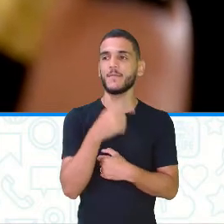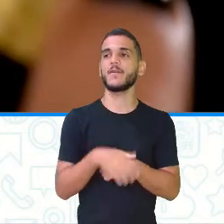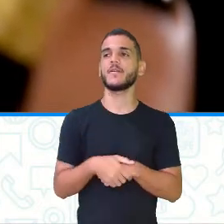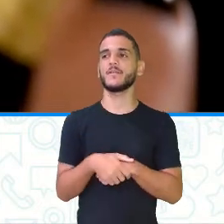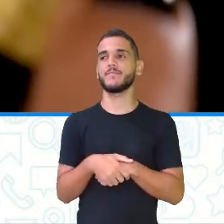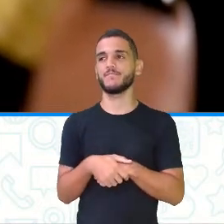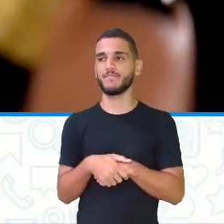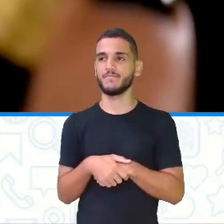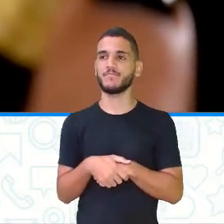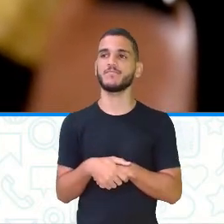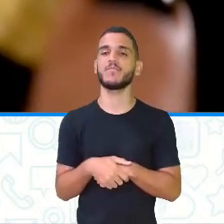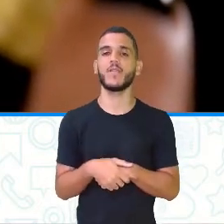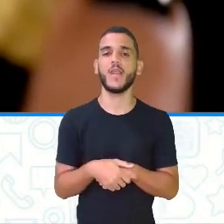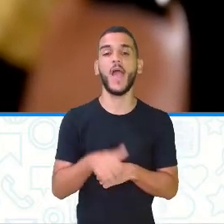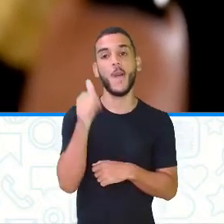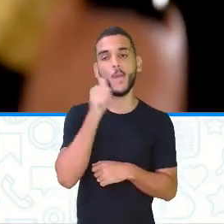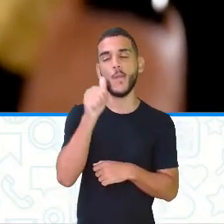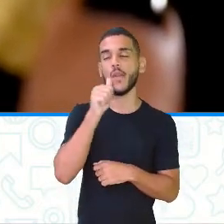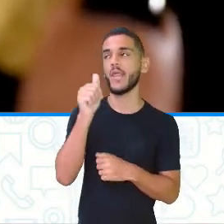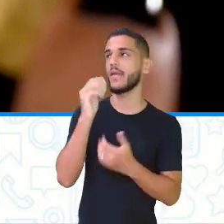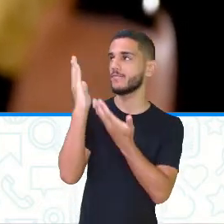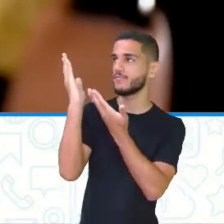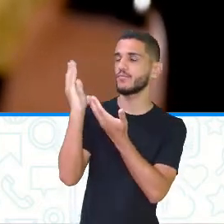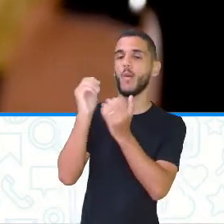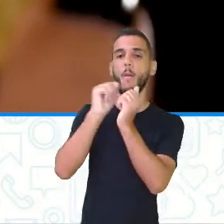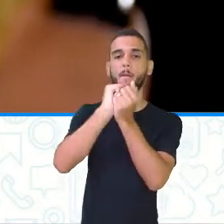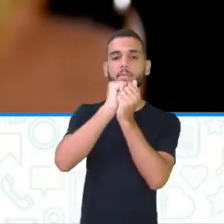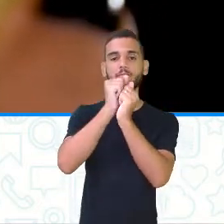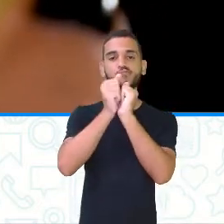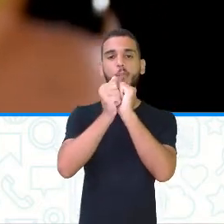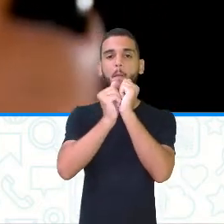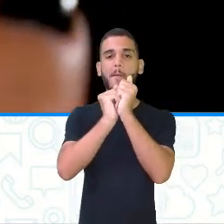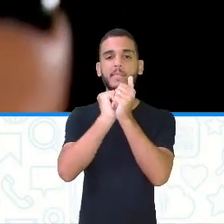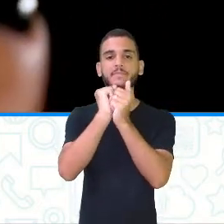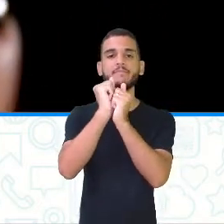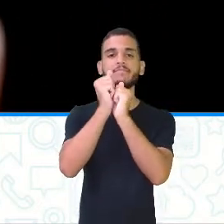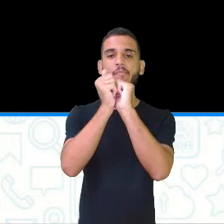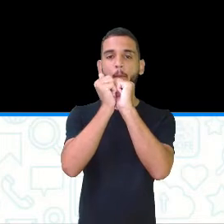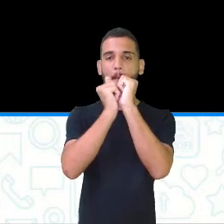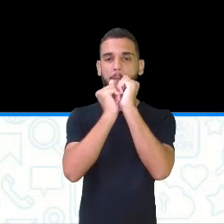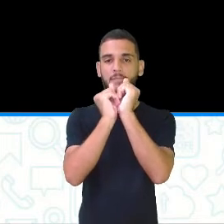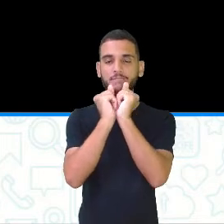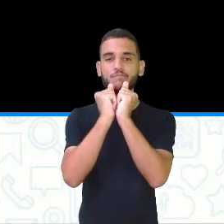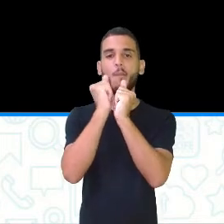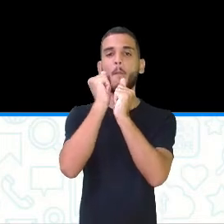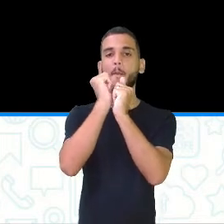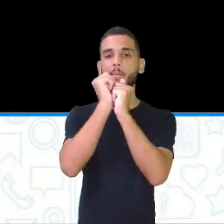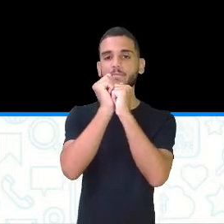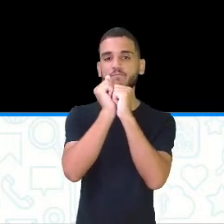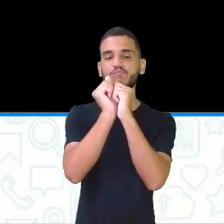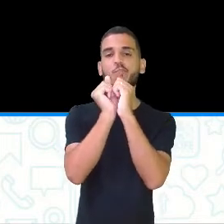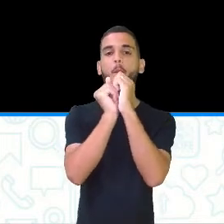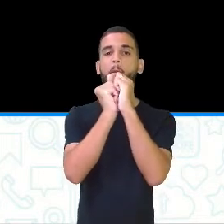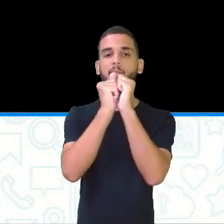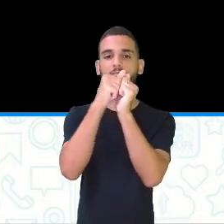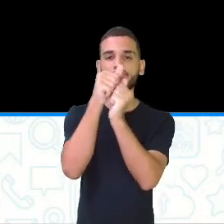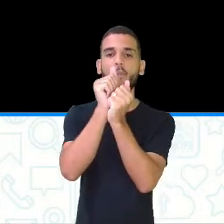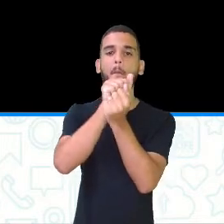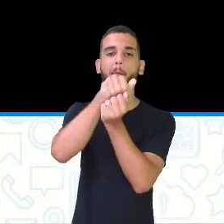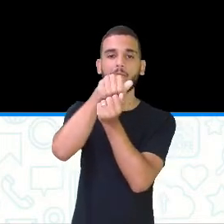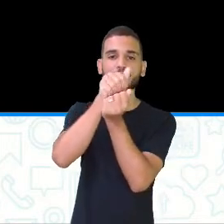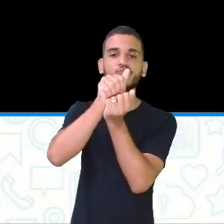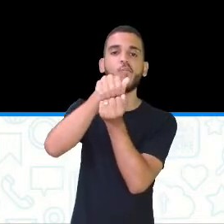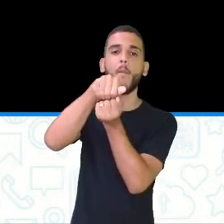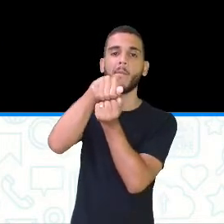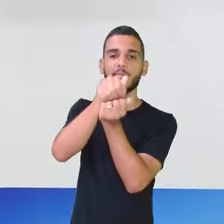ação. Mas não é só a boca, porque a boca é esse caminho de entrada. Mas a boca não é só feita pelo lábio que está aqui fora não, tá? A